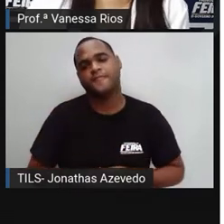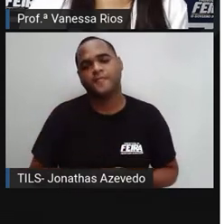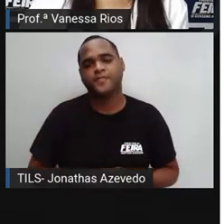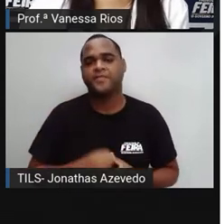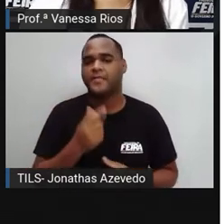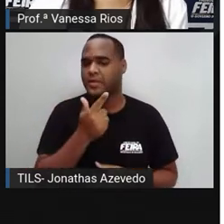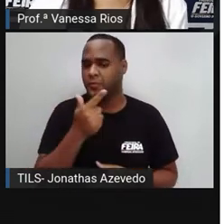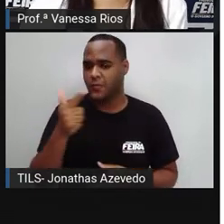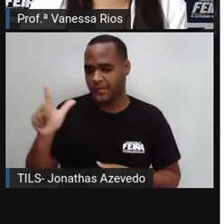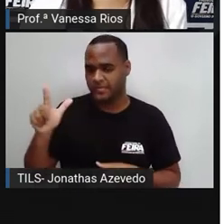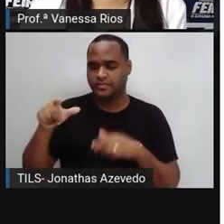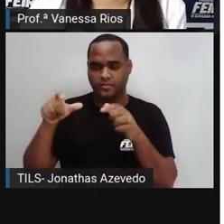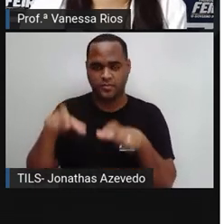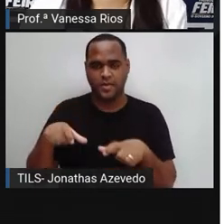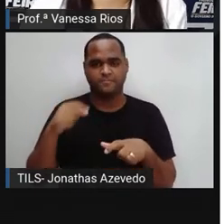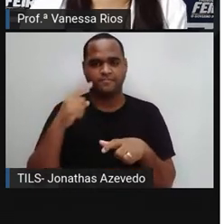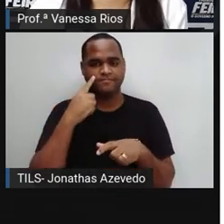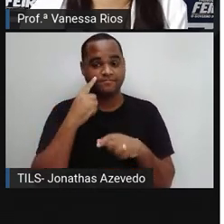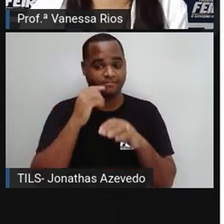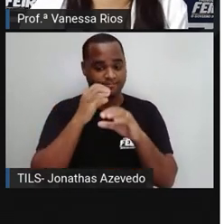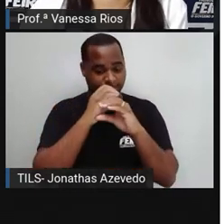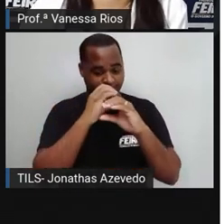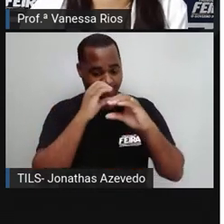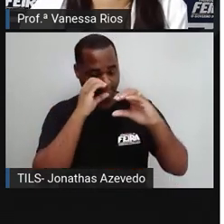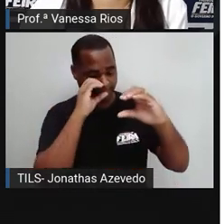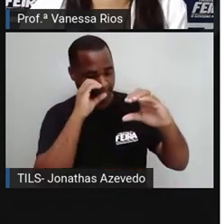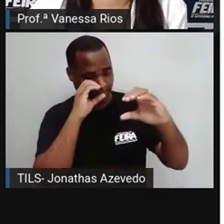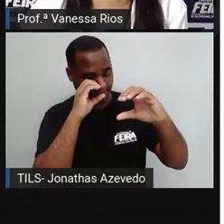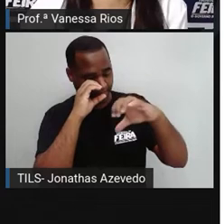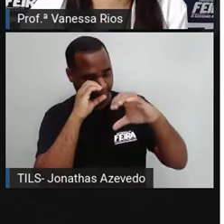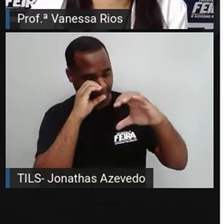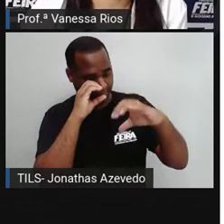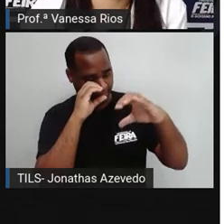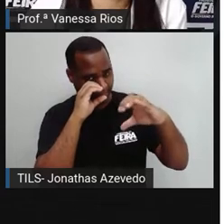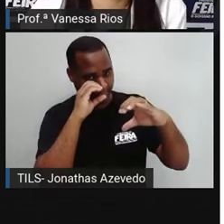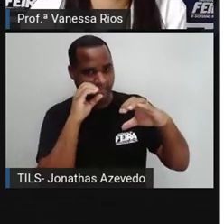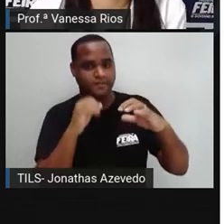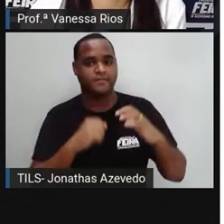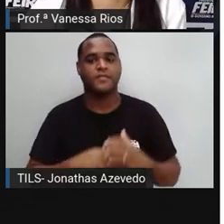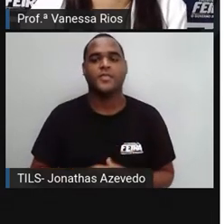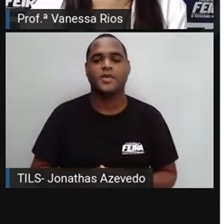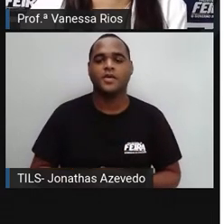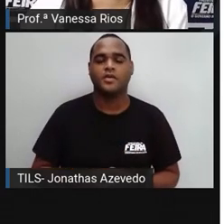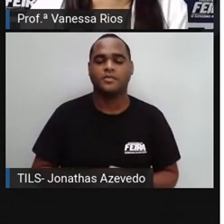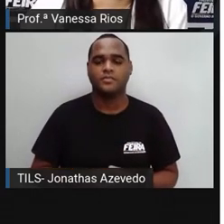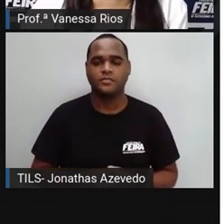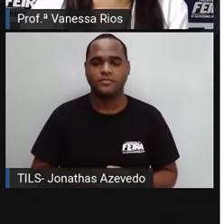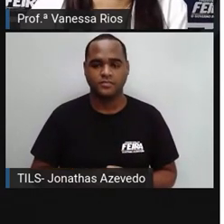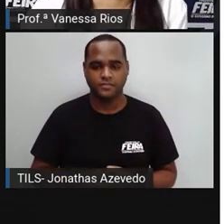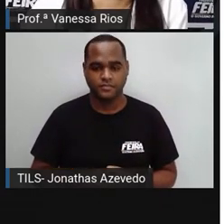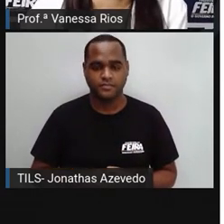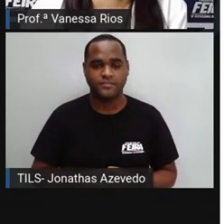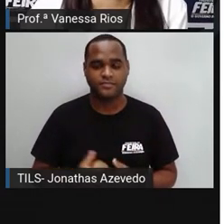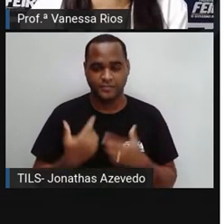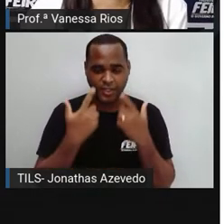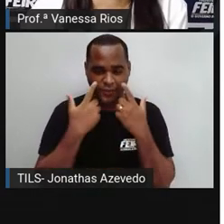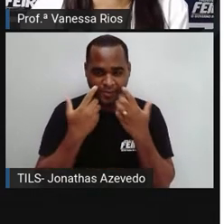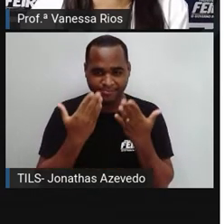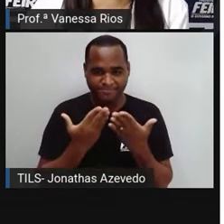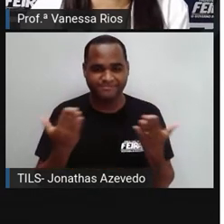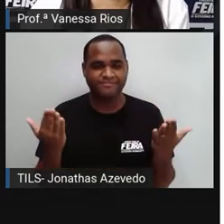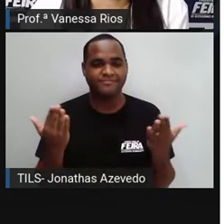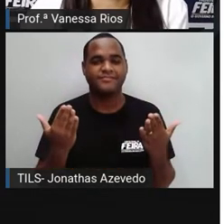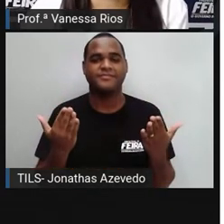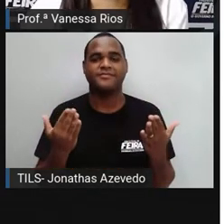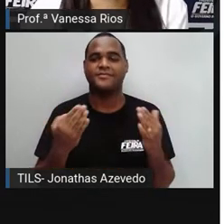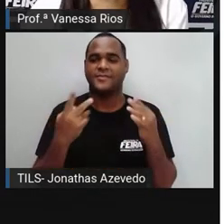Outro local interessante é o Observatório Antares. Olhem só, a visita